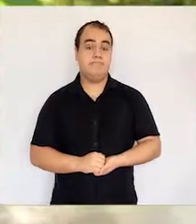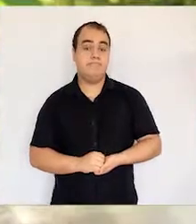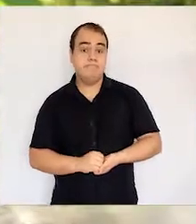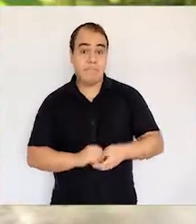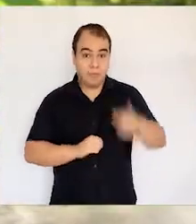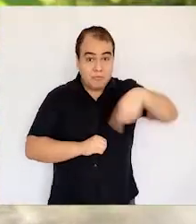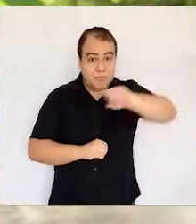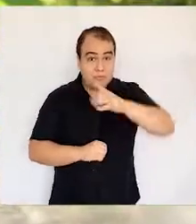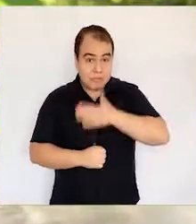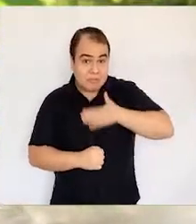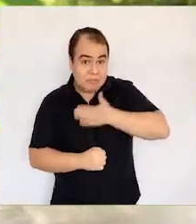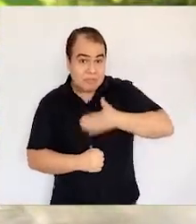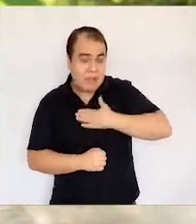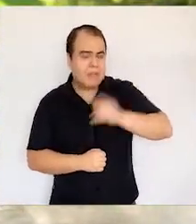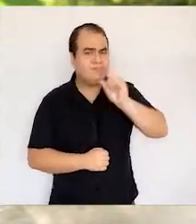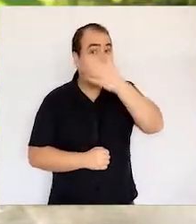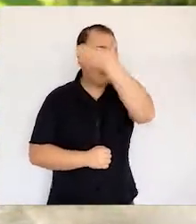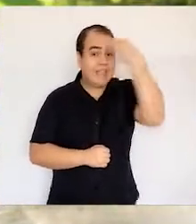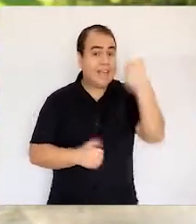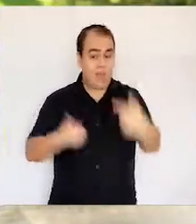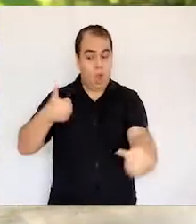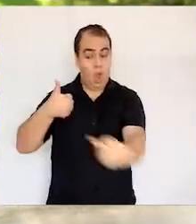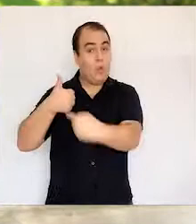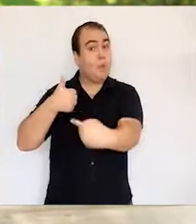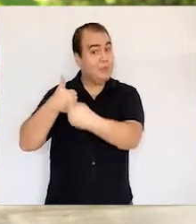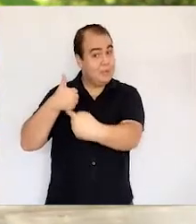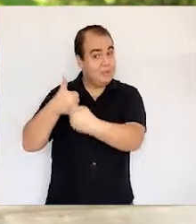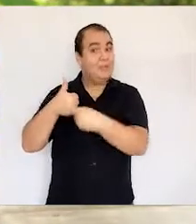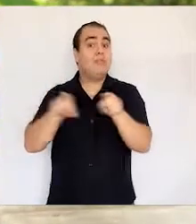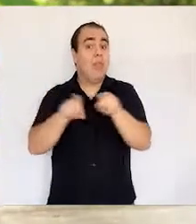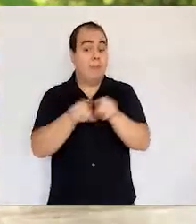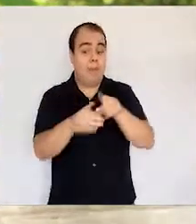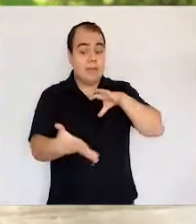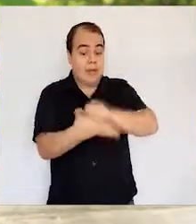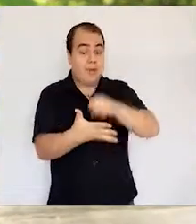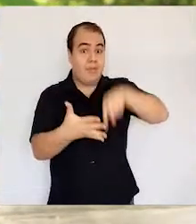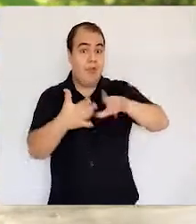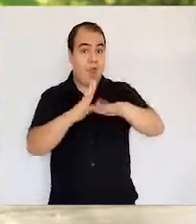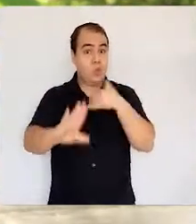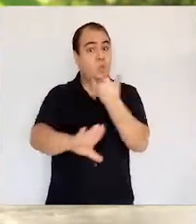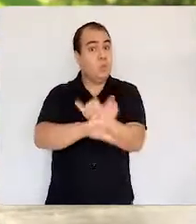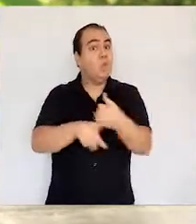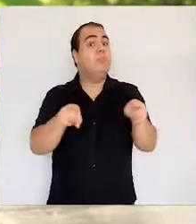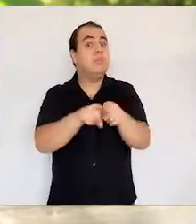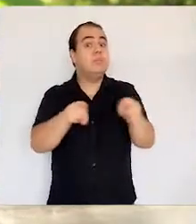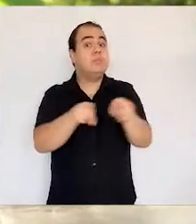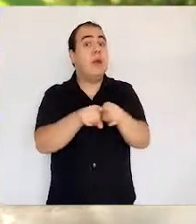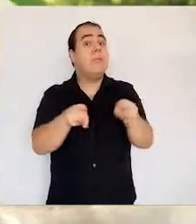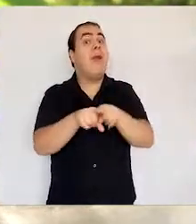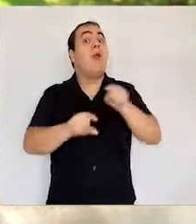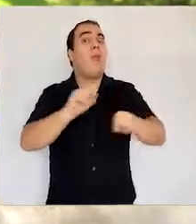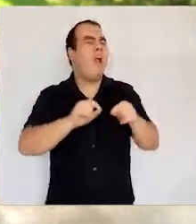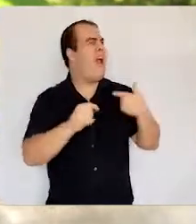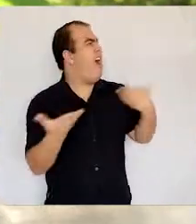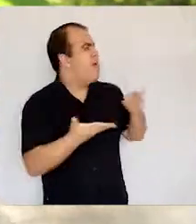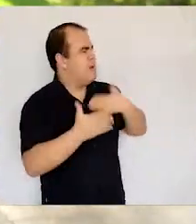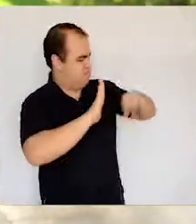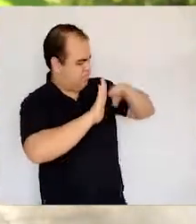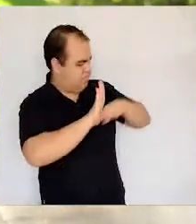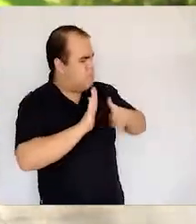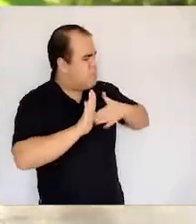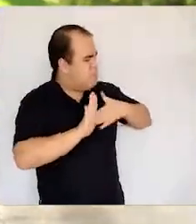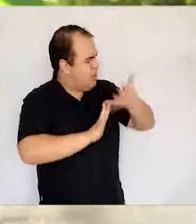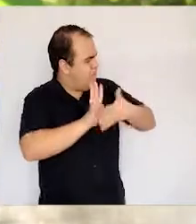E aí, pessoal, gostaram? Não se esqueçam de curtir o vídeo, se inscrever no canal. Ei, a belice, essa parte do roteiro era